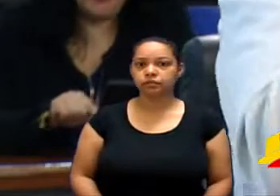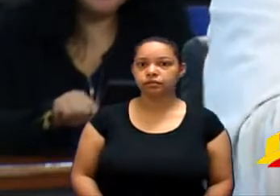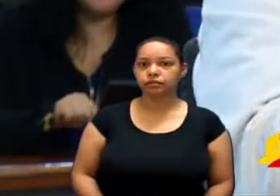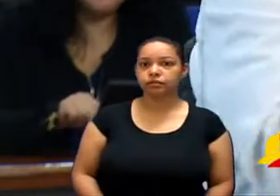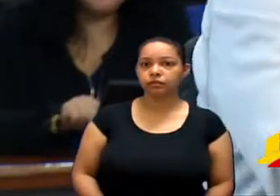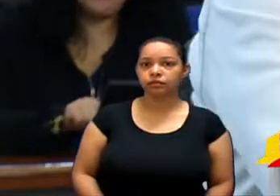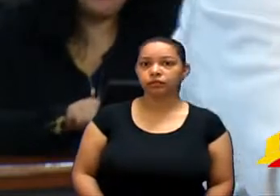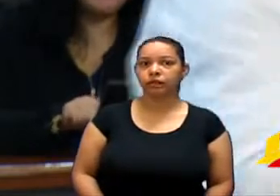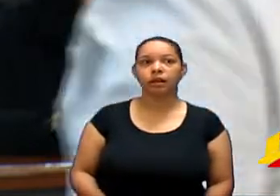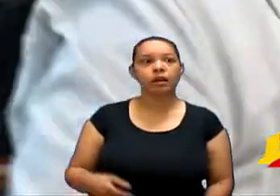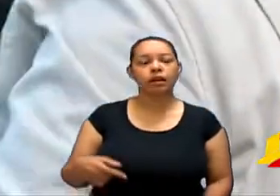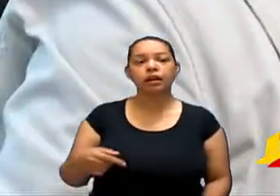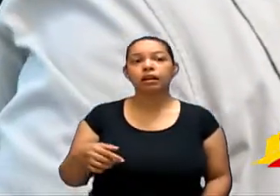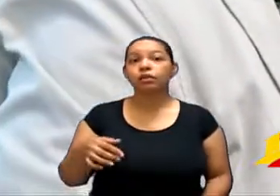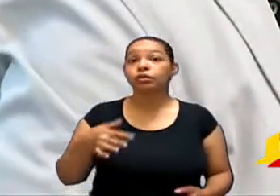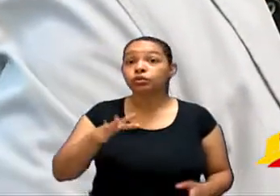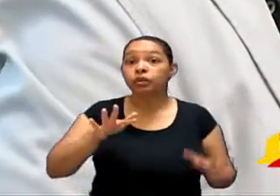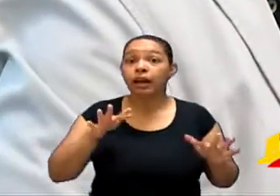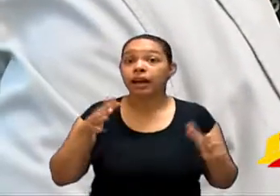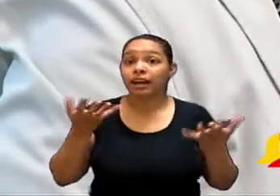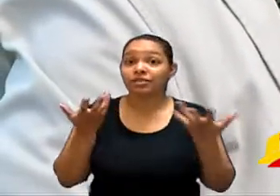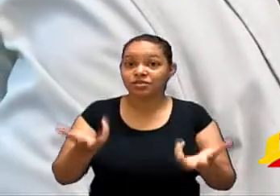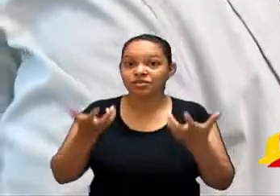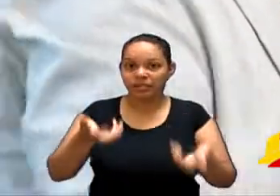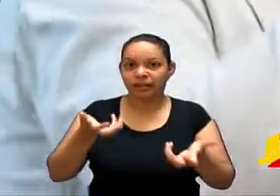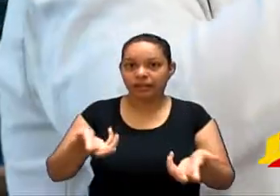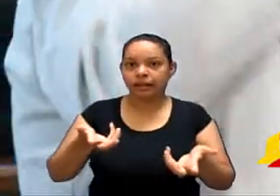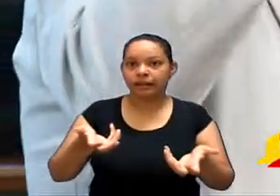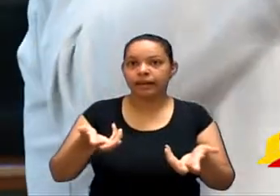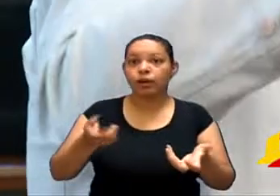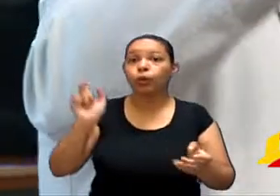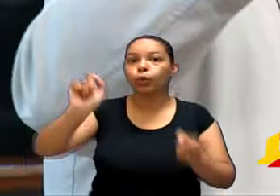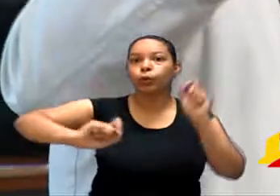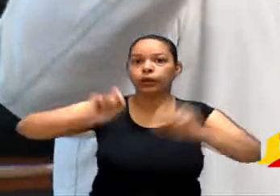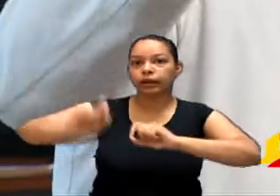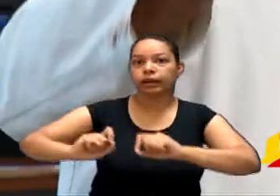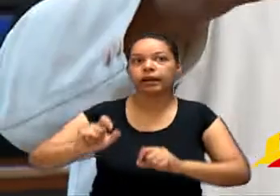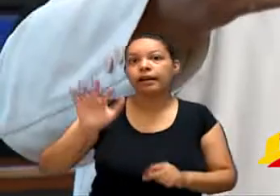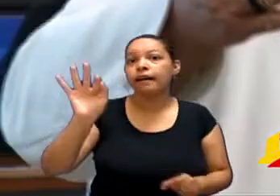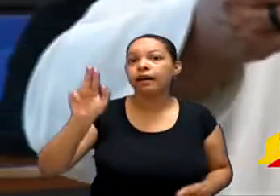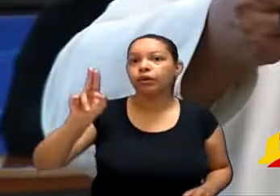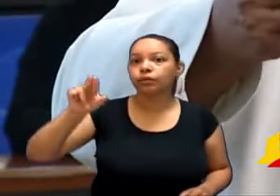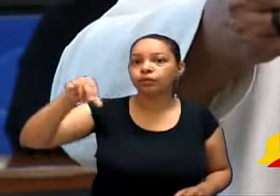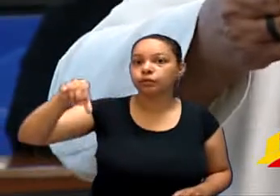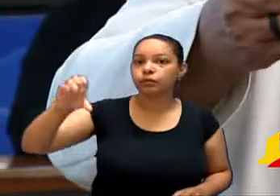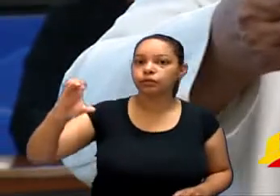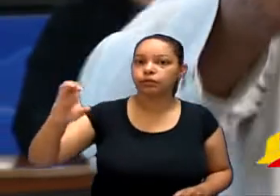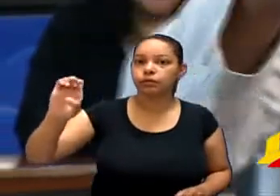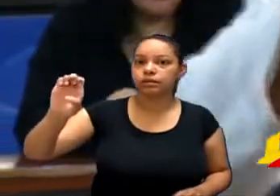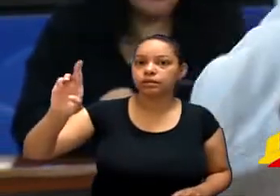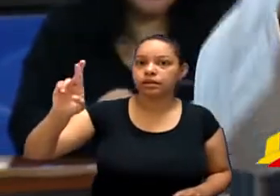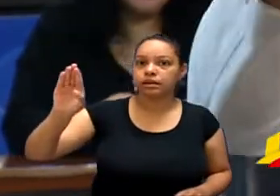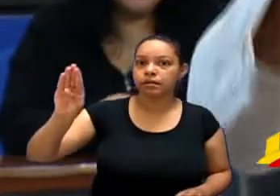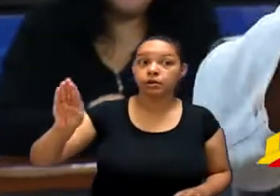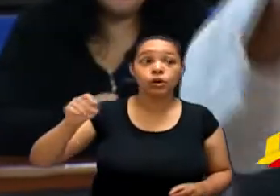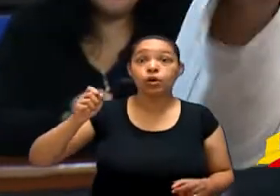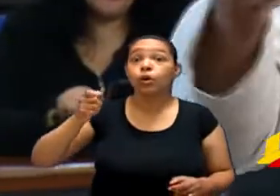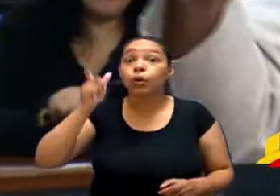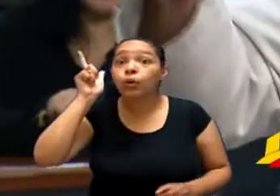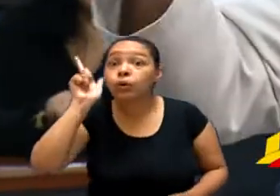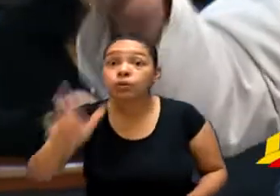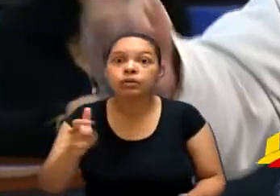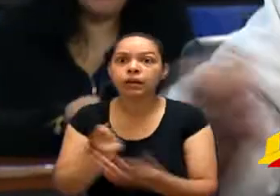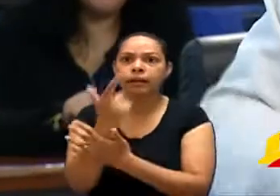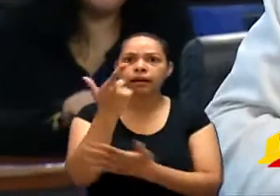ela feche todo mês no azul e não essa situação que está hoje não é a qual Nós não sabemos